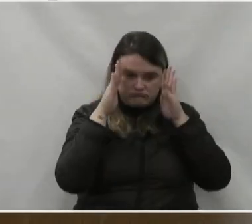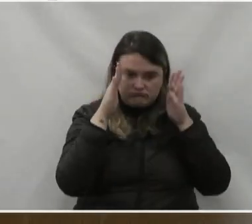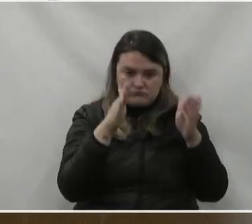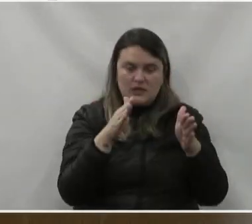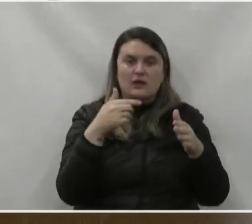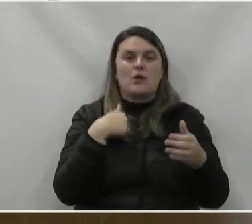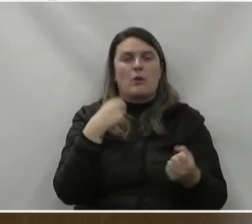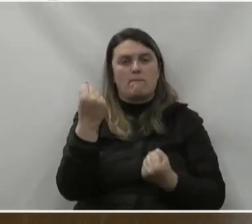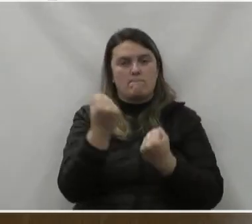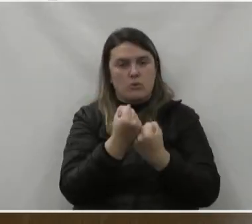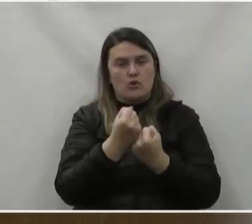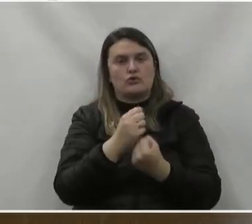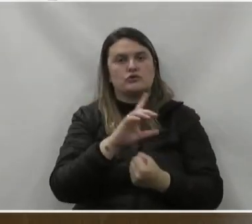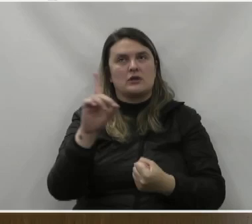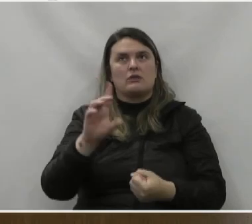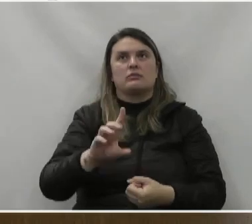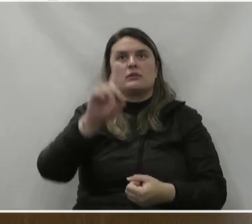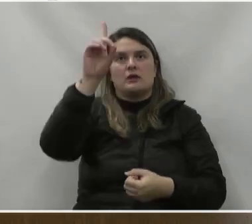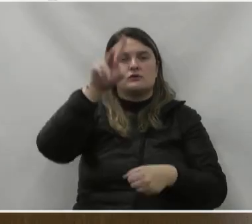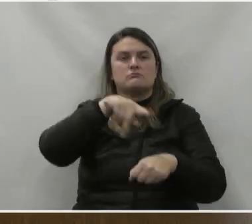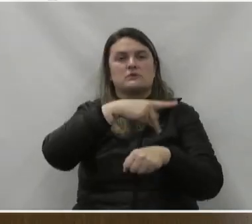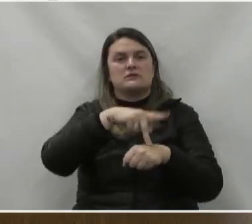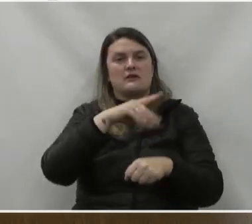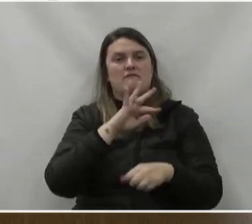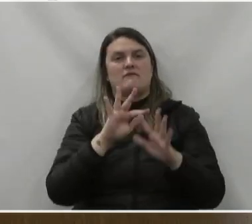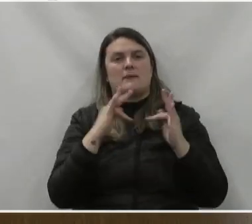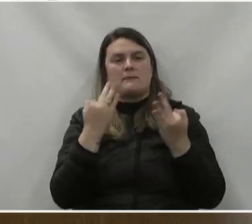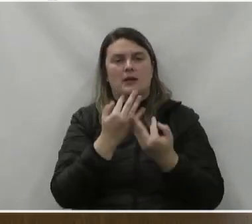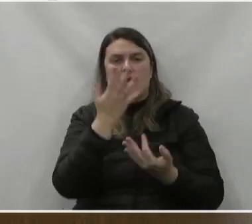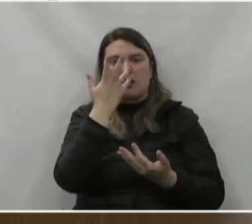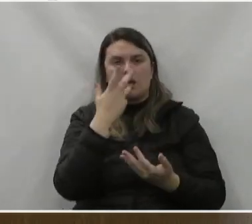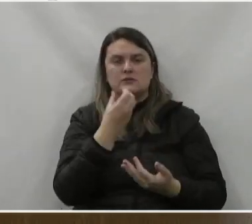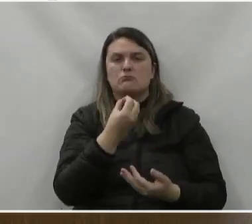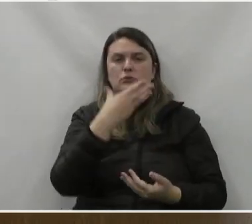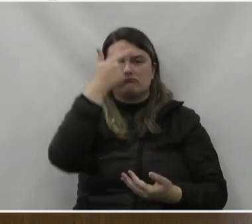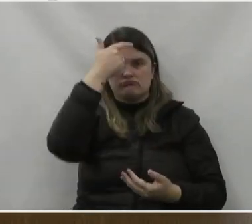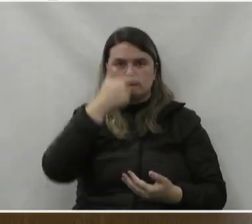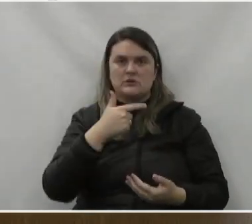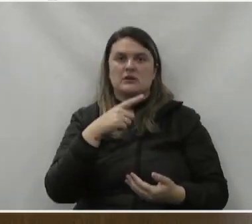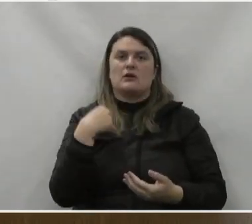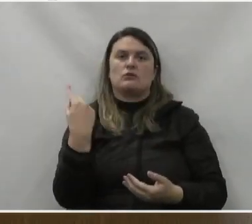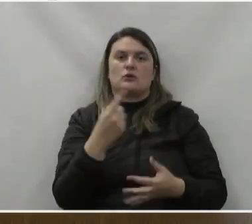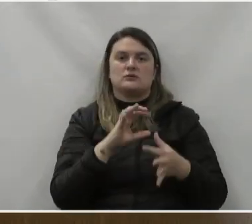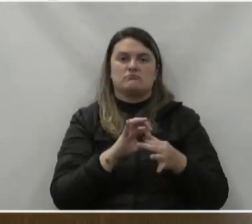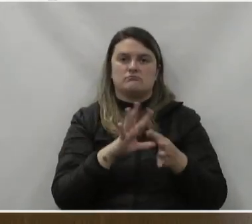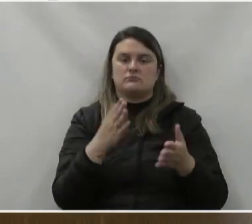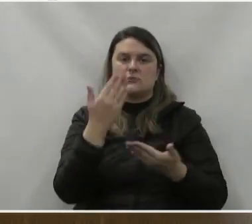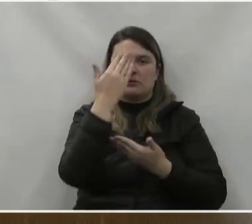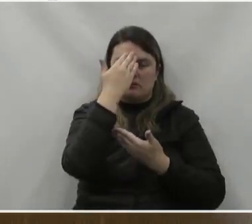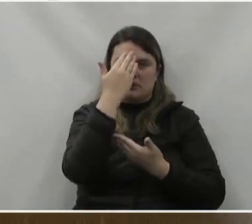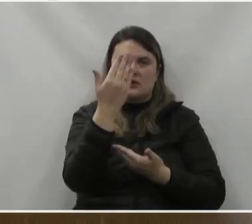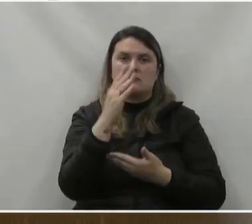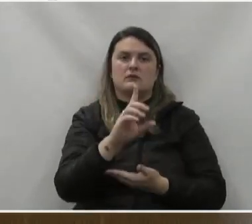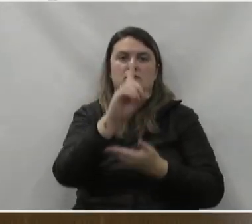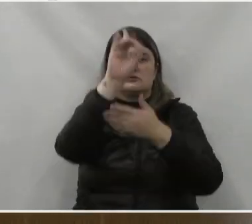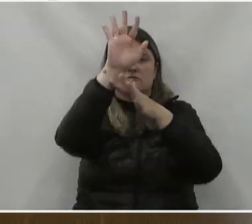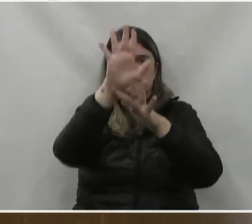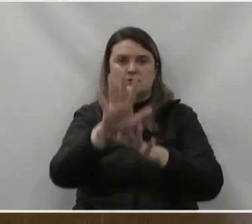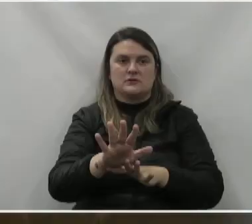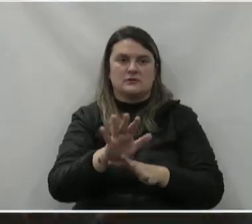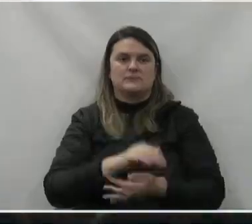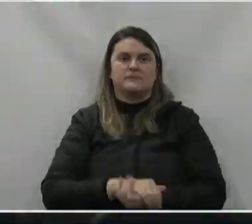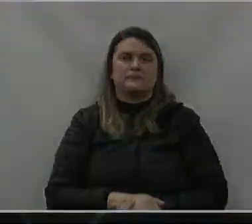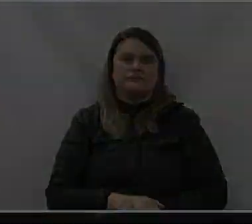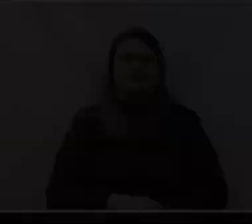a direita, Deus, pátria, família, nossas crianças, os bons costumes e a nossa liberdade. Muito obrigado, que Deus abençoe a todos.